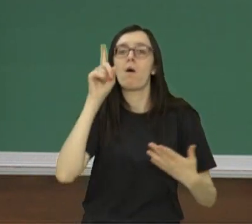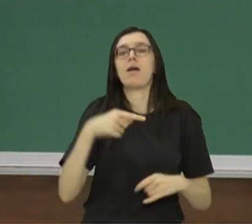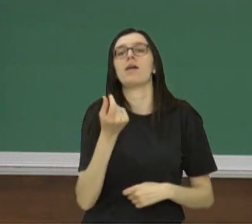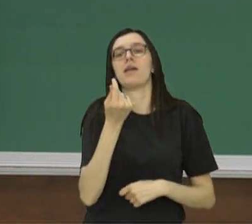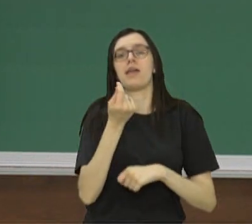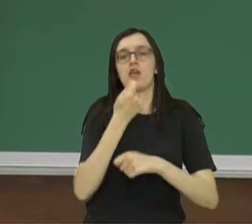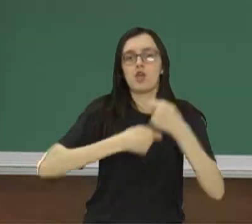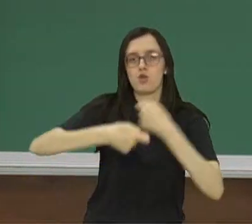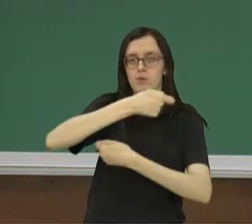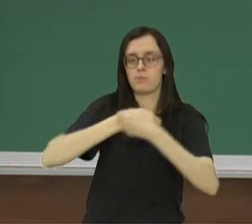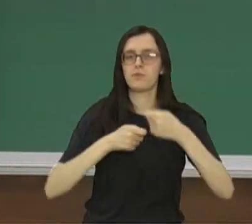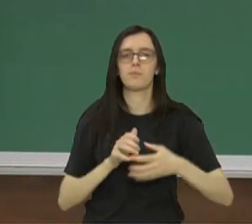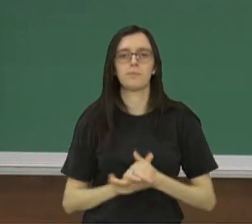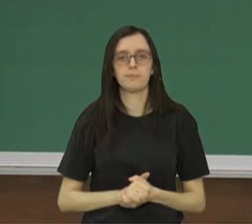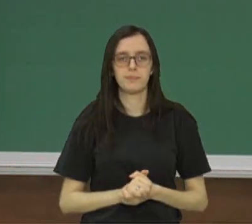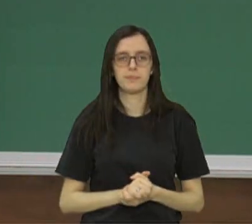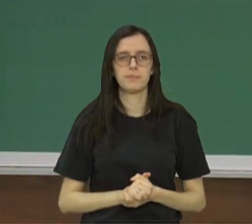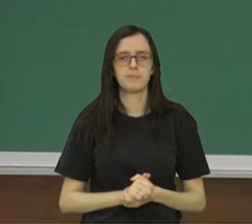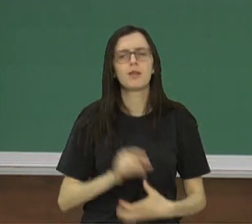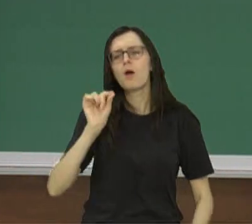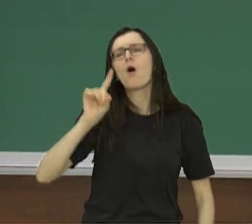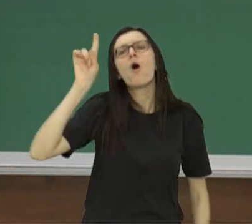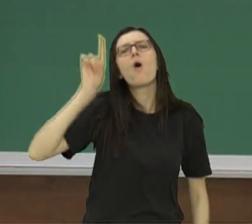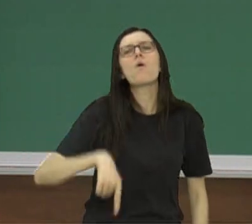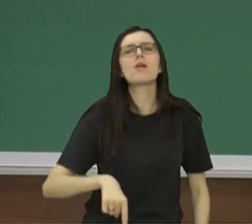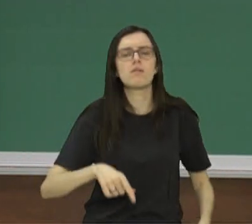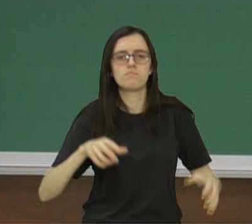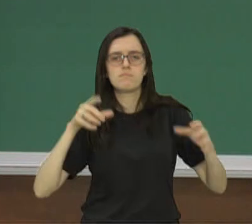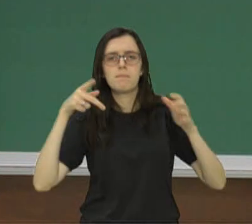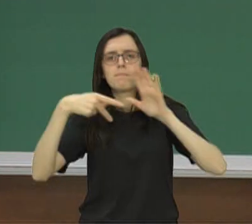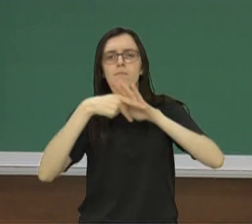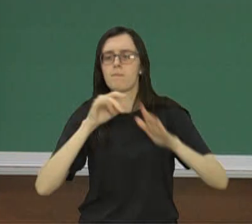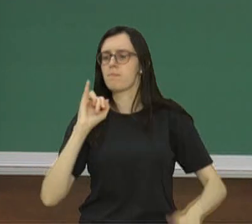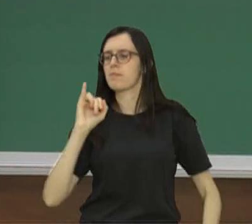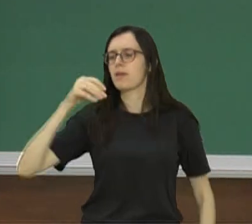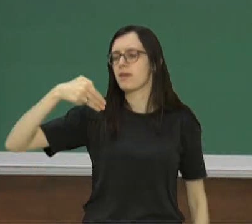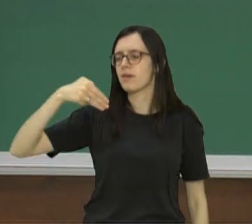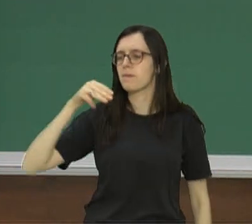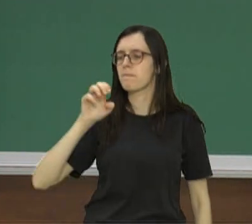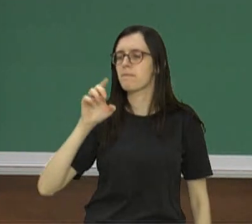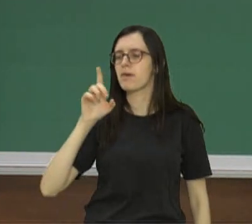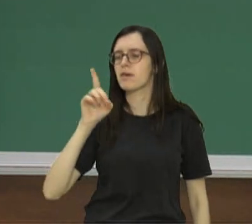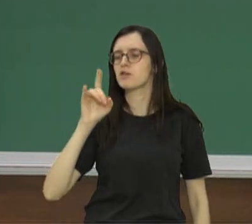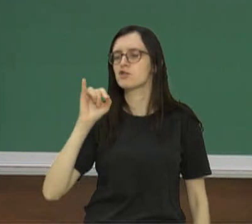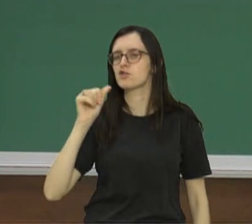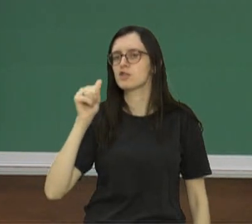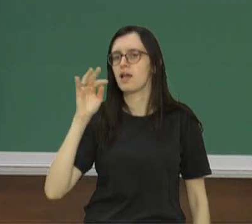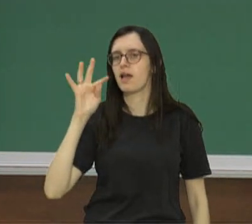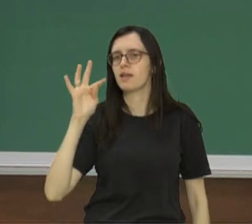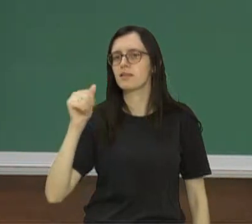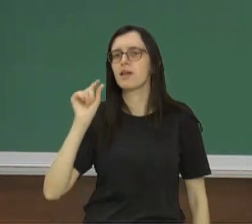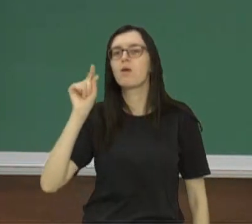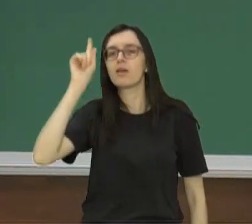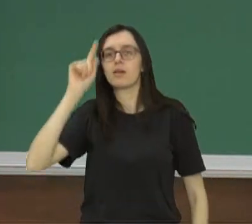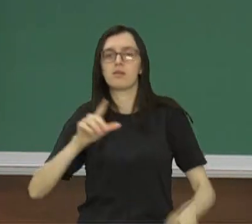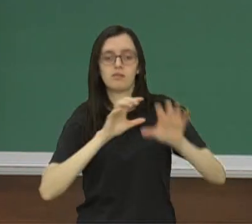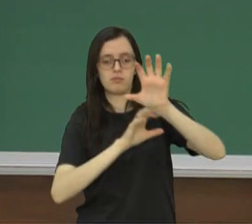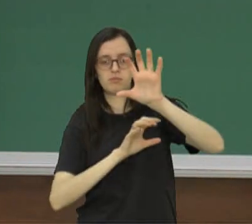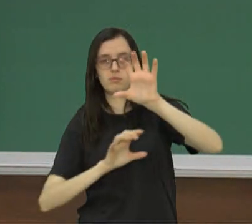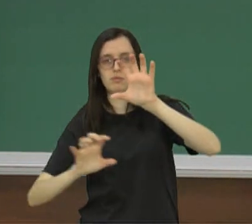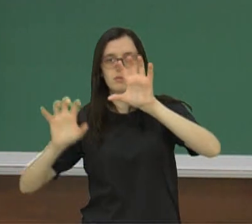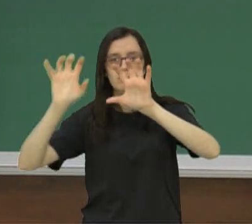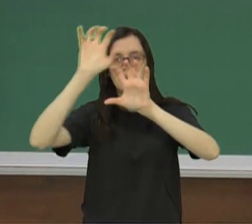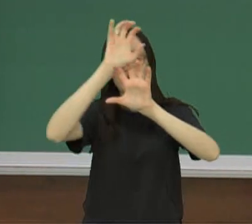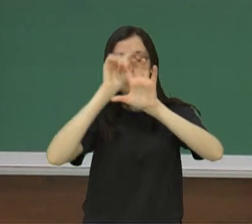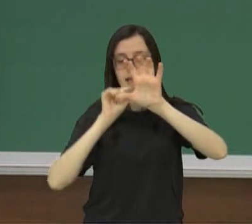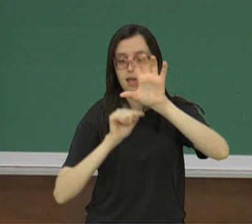econômico. Então, o que seriam as regiões geográficas imediatas? É a rede de influência que existe entre